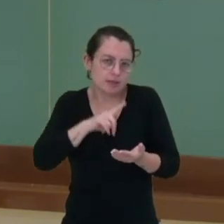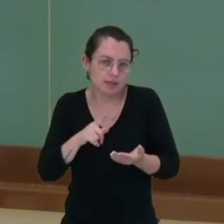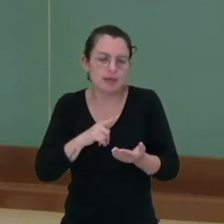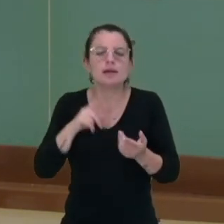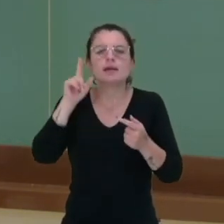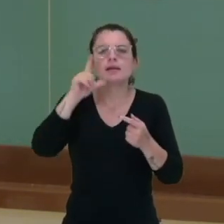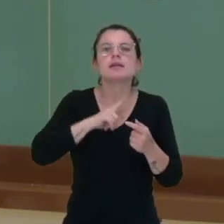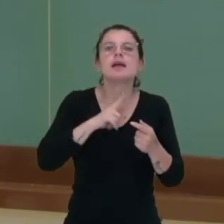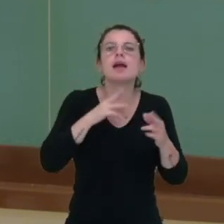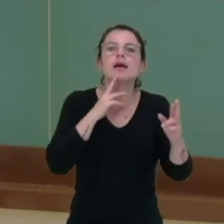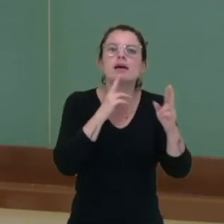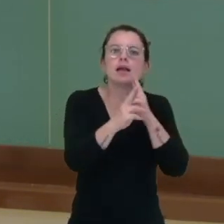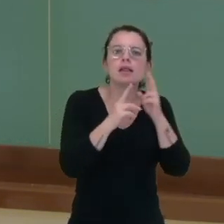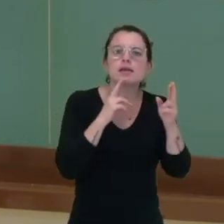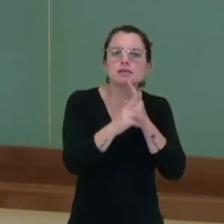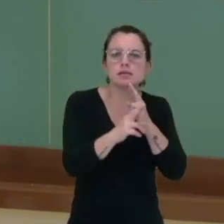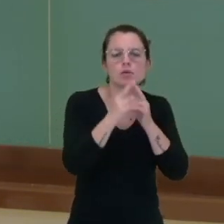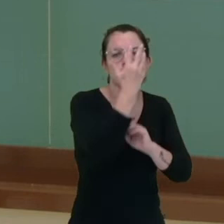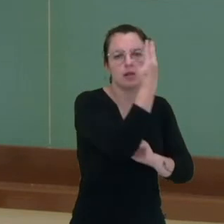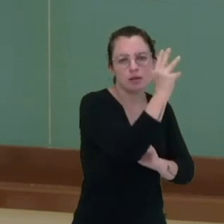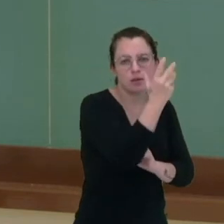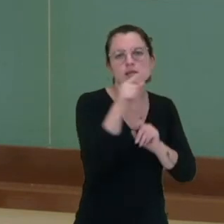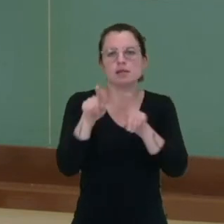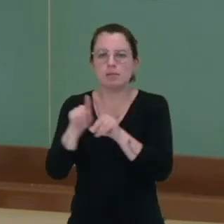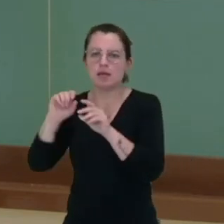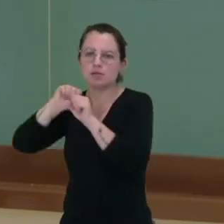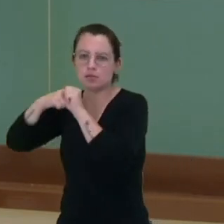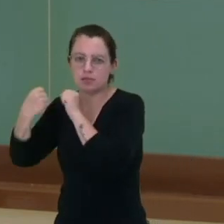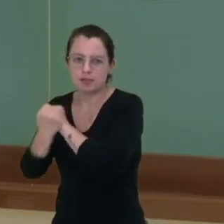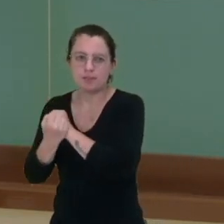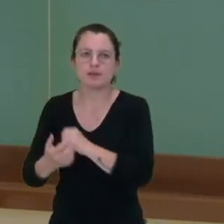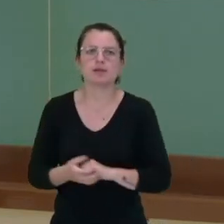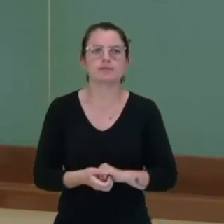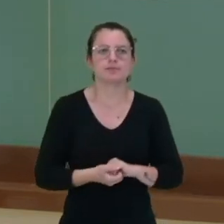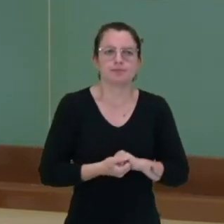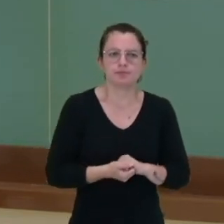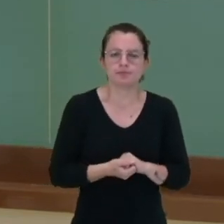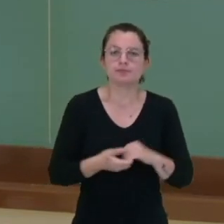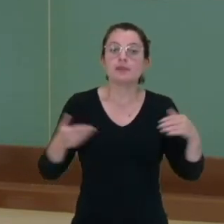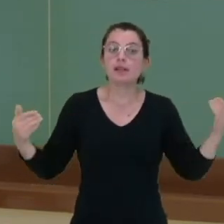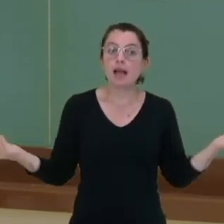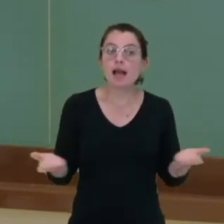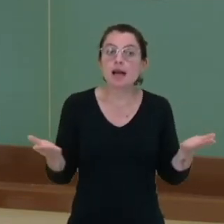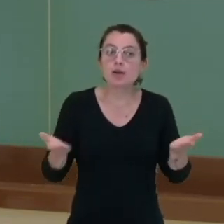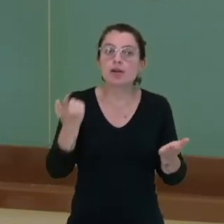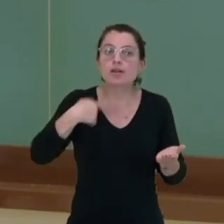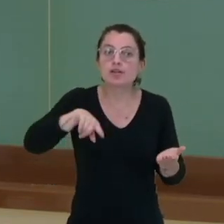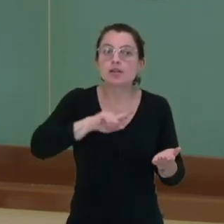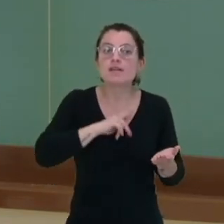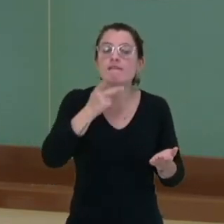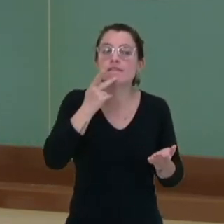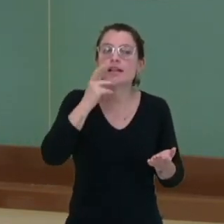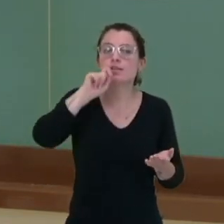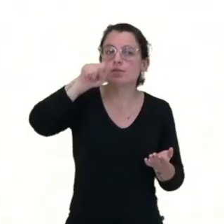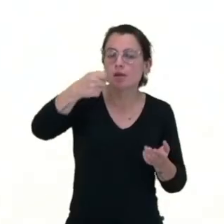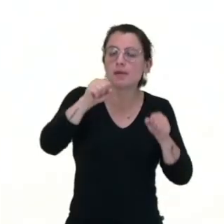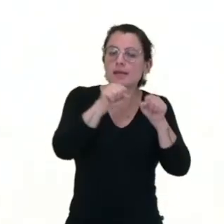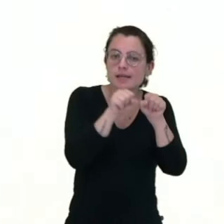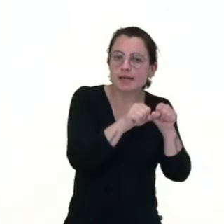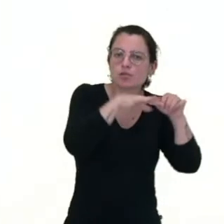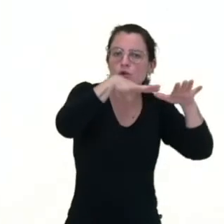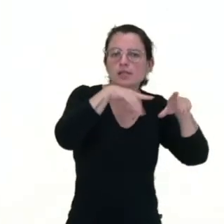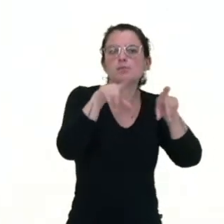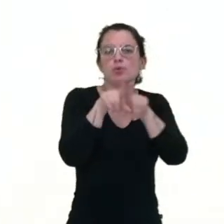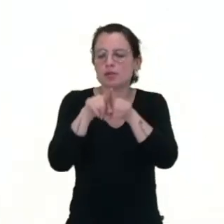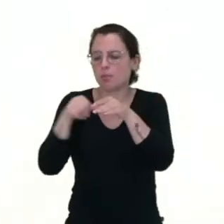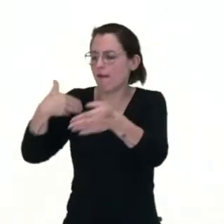a sociedade, né? E aqui a gente vai falar um pouco sobre o criacionismo, vai falar aí sobre o evolucionismo, né? Então, olha